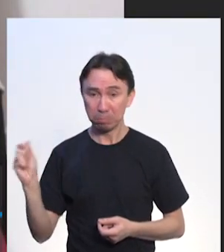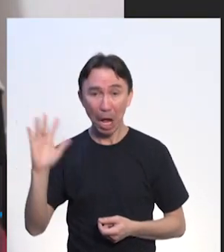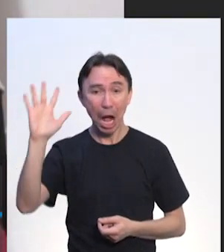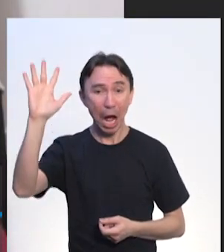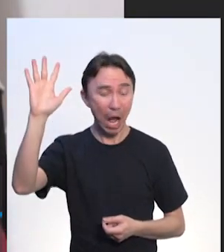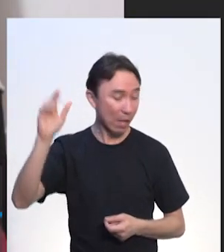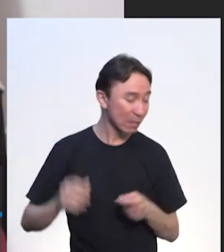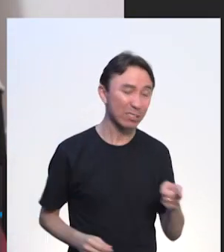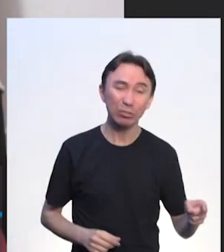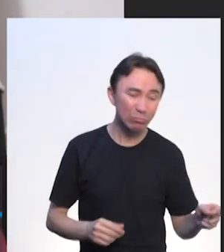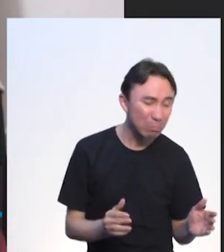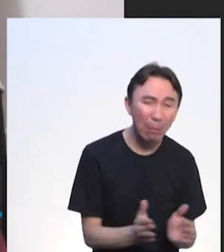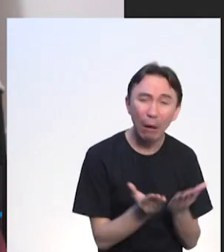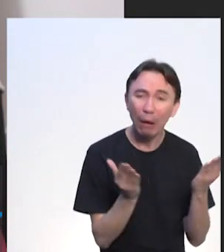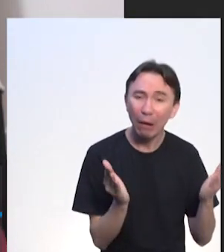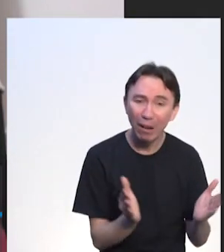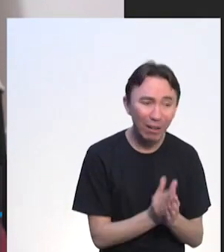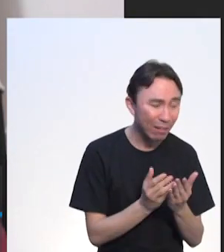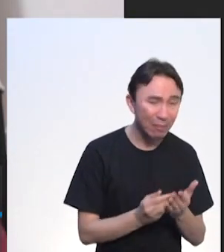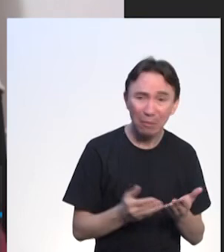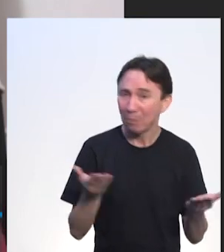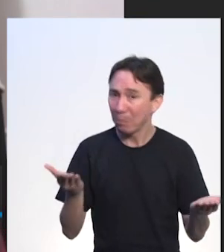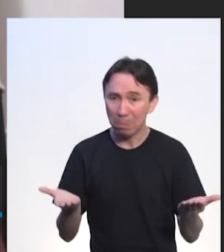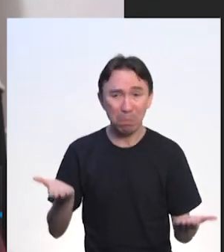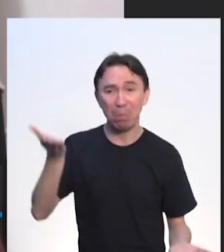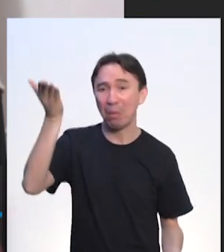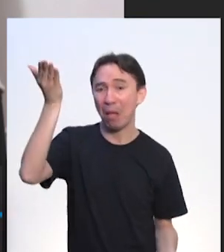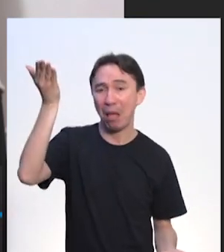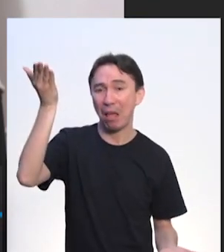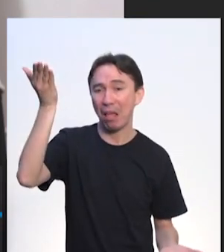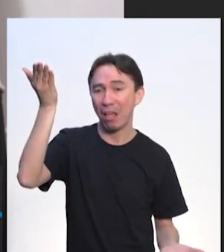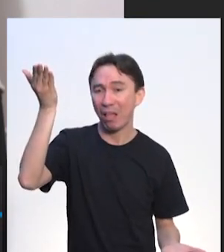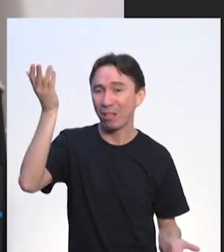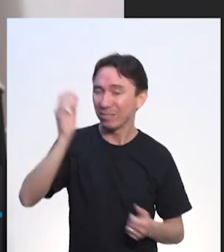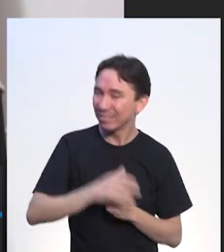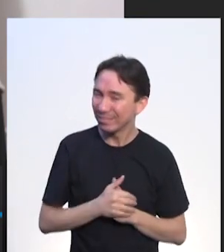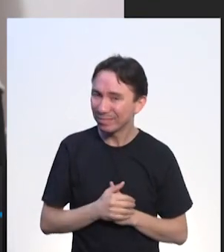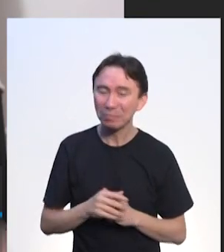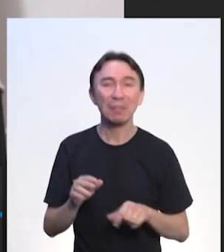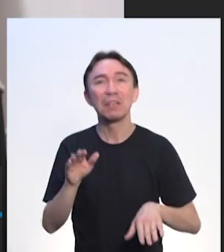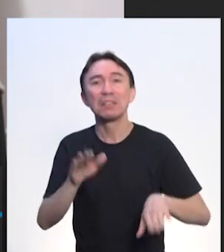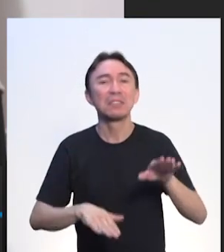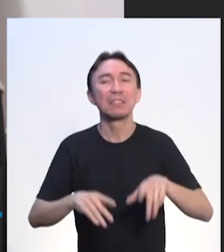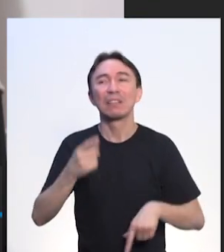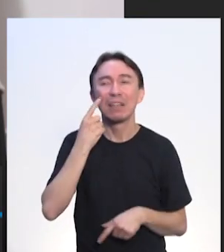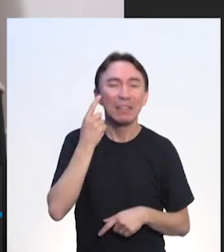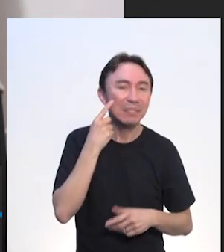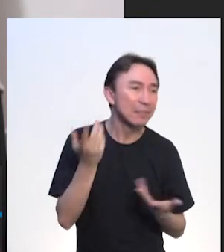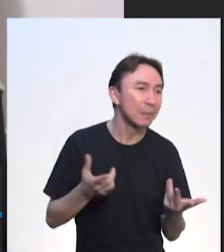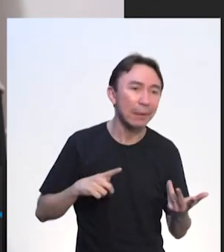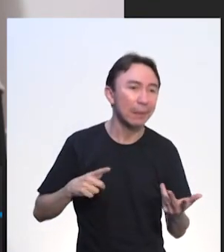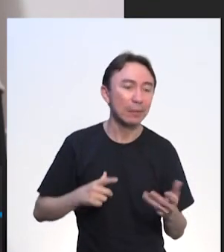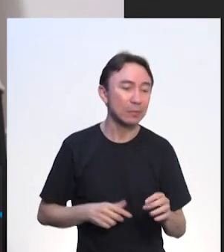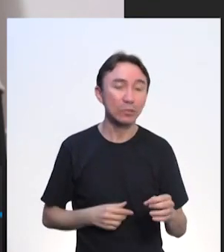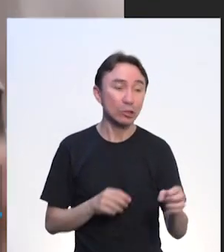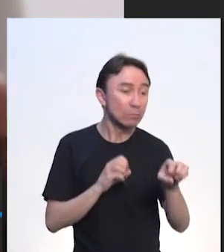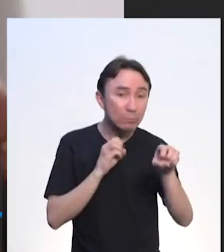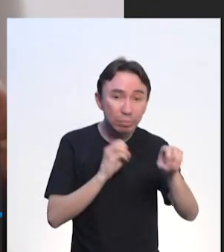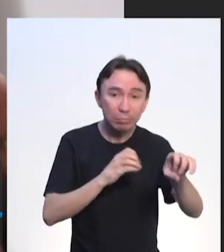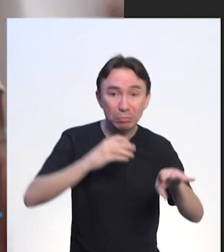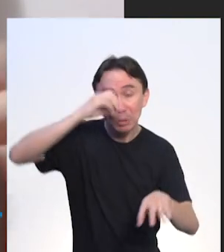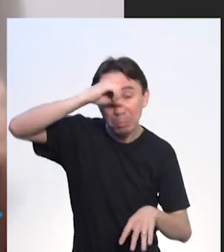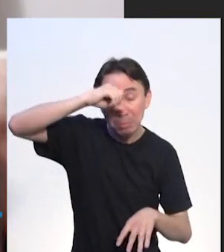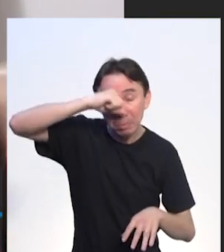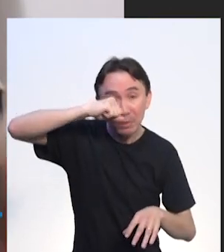Porque, por exemplo, se você está numa situação de muita fragilidade, onde você, por exemplo, não tem acesso à educação, você pode ter um potencial